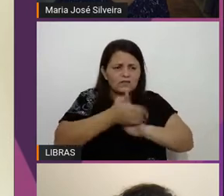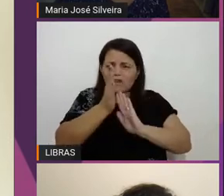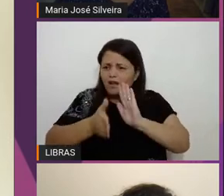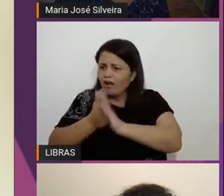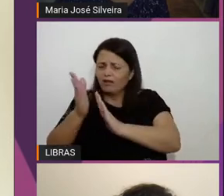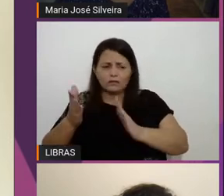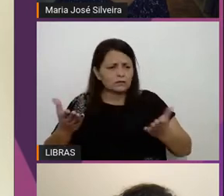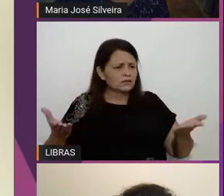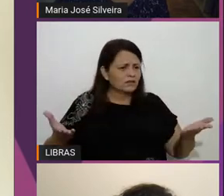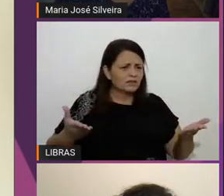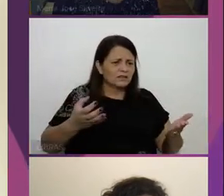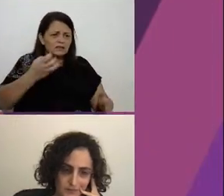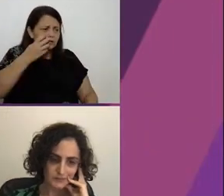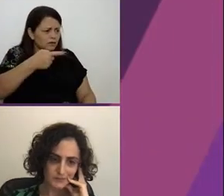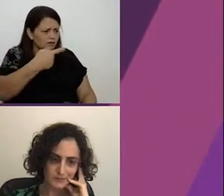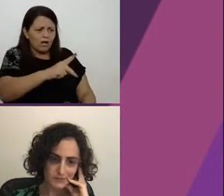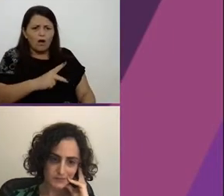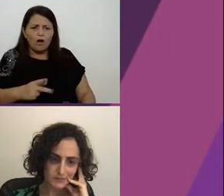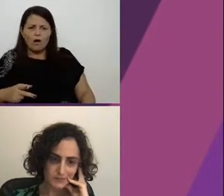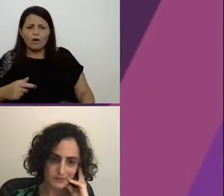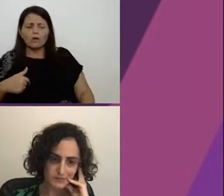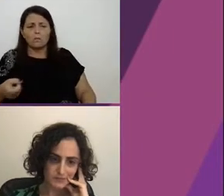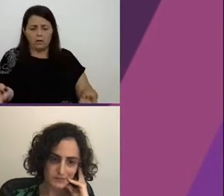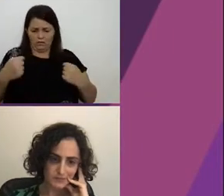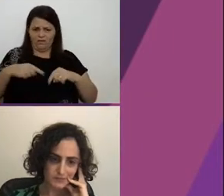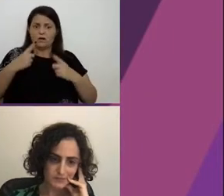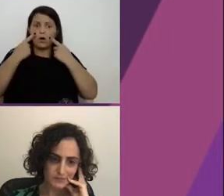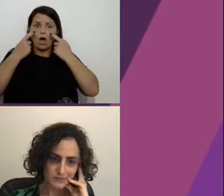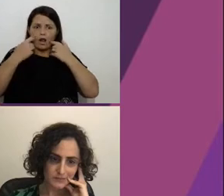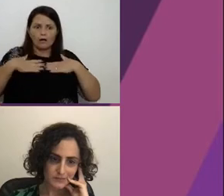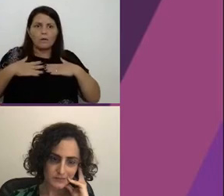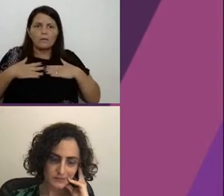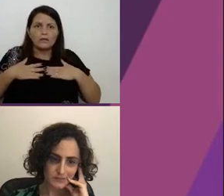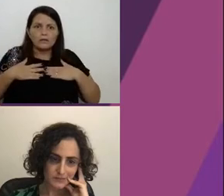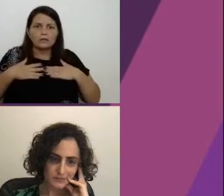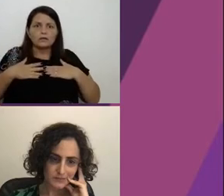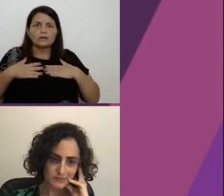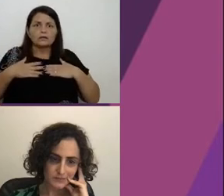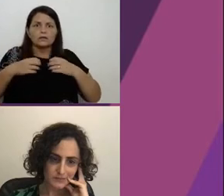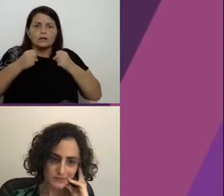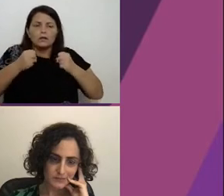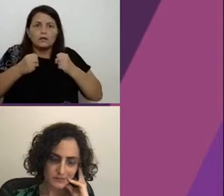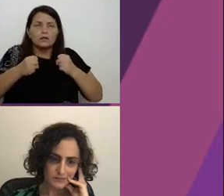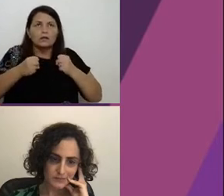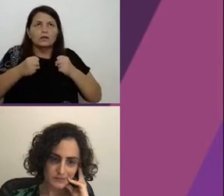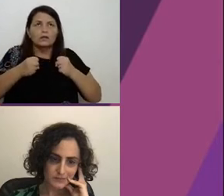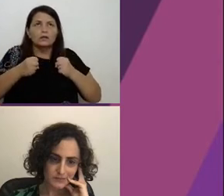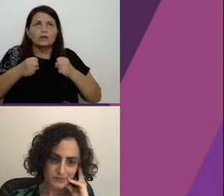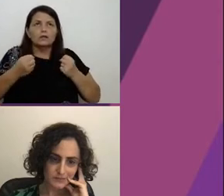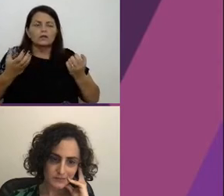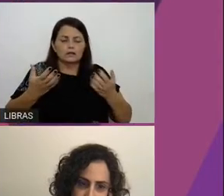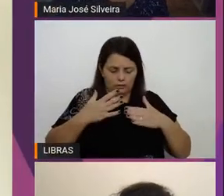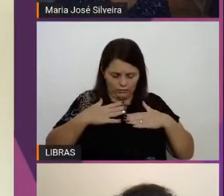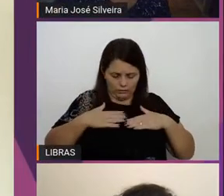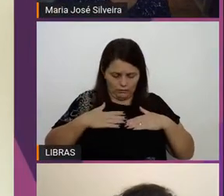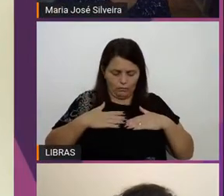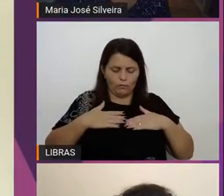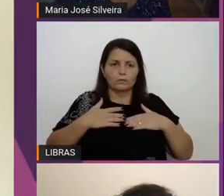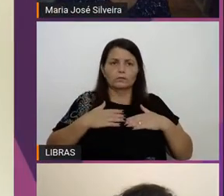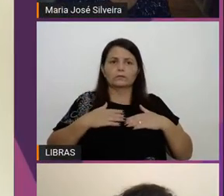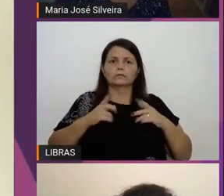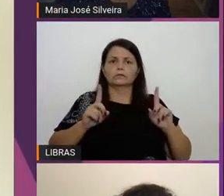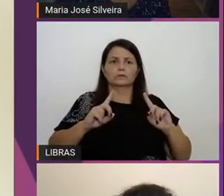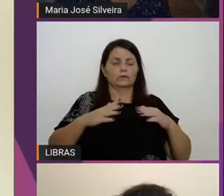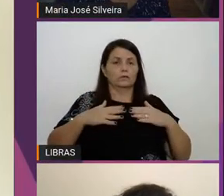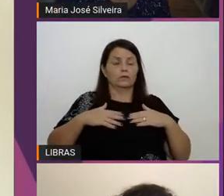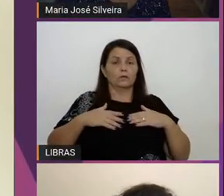como você se visto fosse seu depois não vem com o choro para o meu lado eu oro está coalhada para mãe esse corpo não